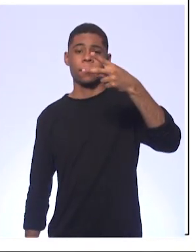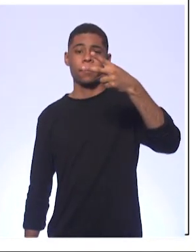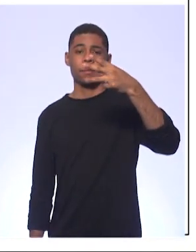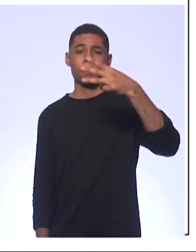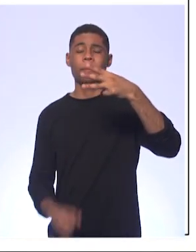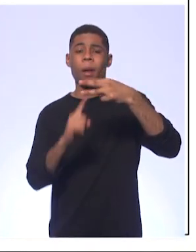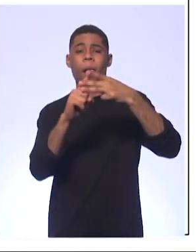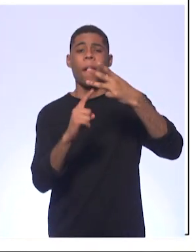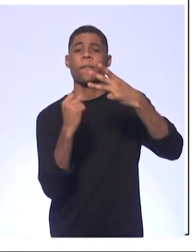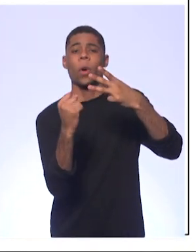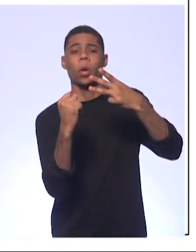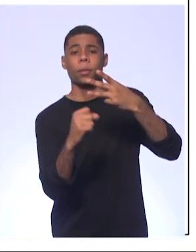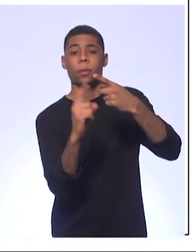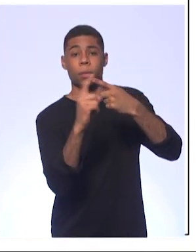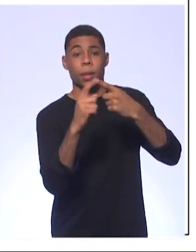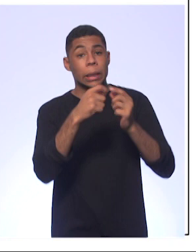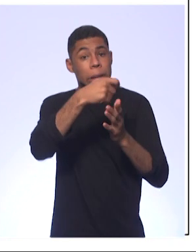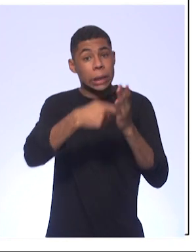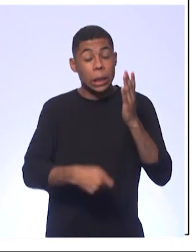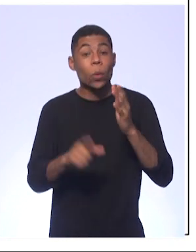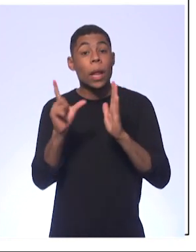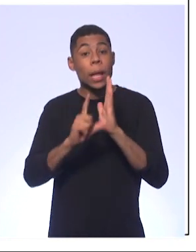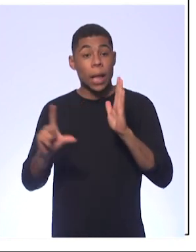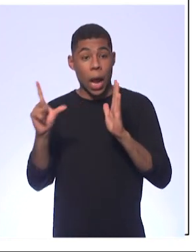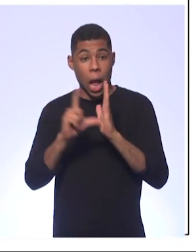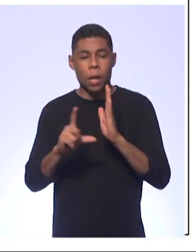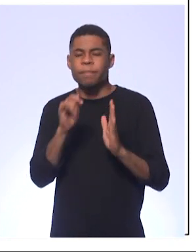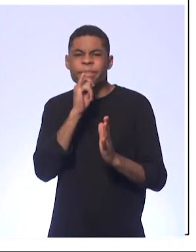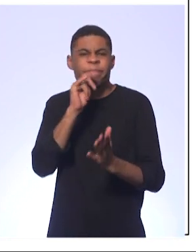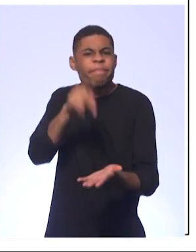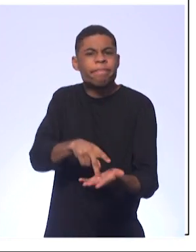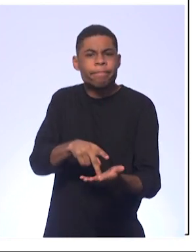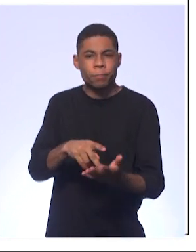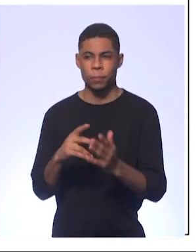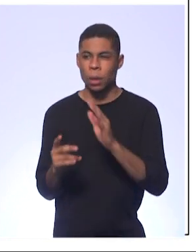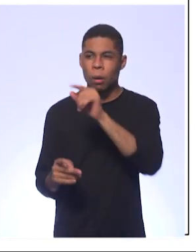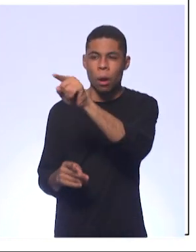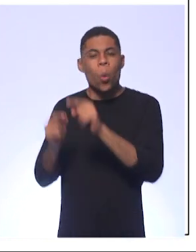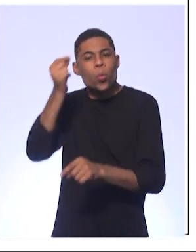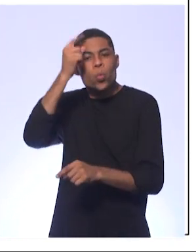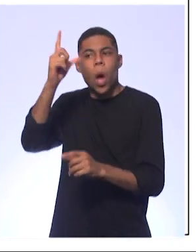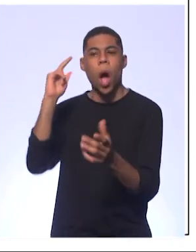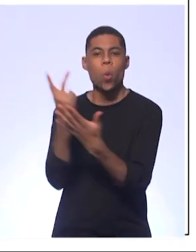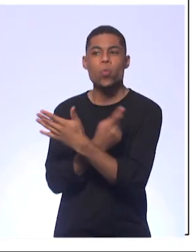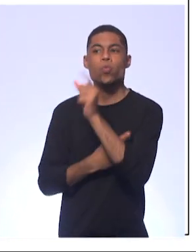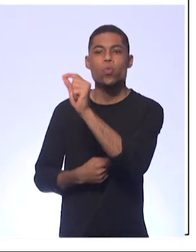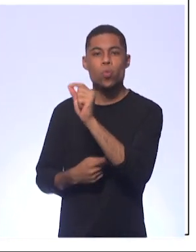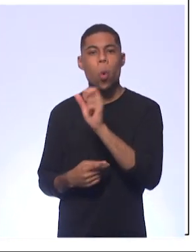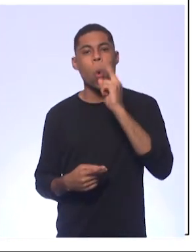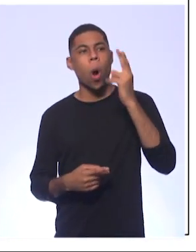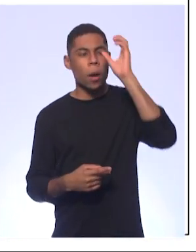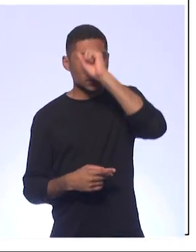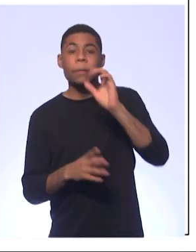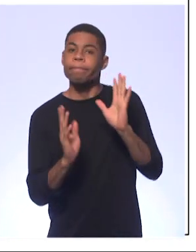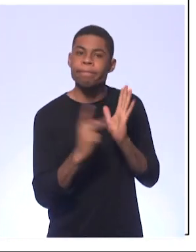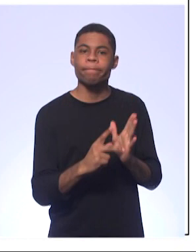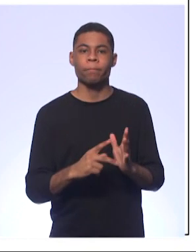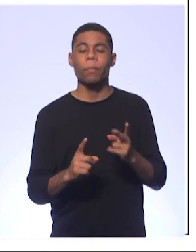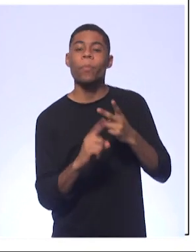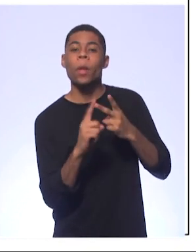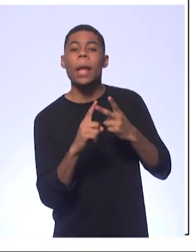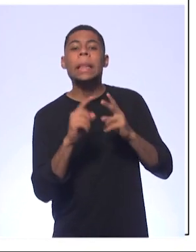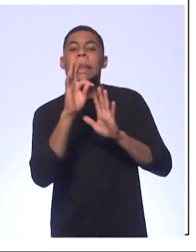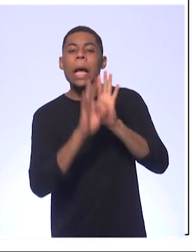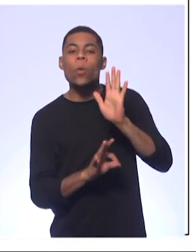texto. Eu preciso do texto literário, né, seja por uma questão cultural, seja por uma questão de aprendizado, do texto